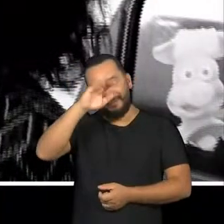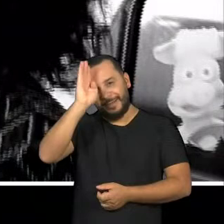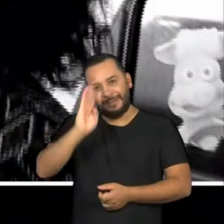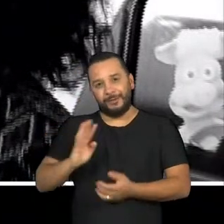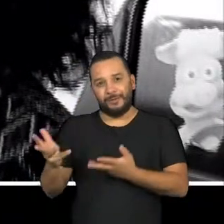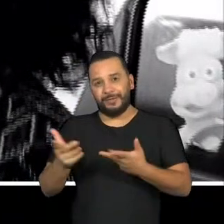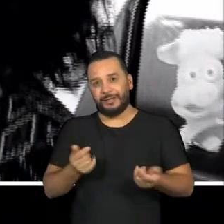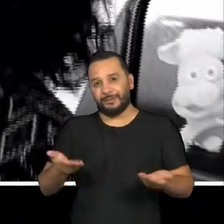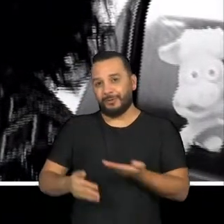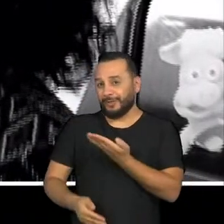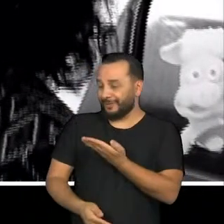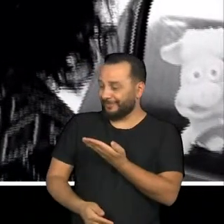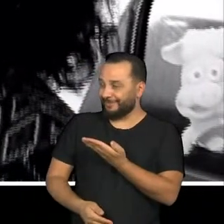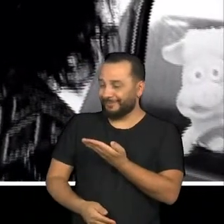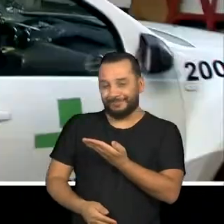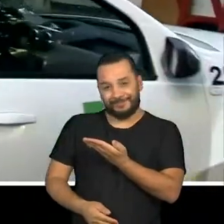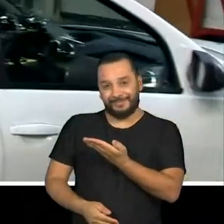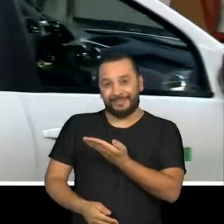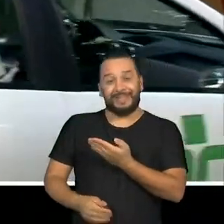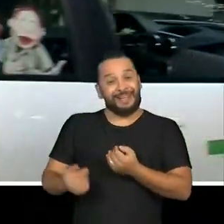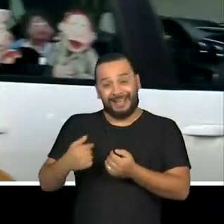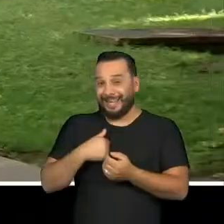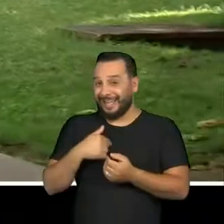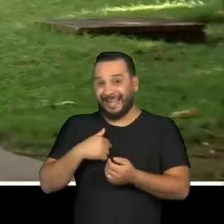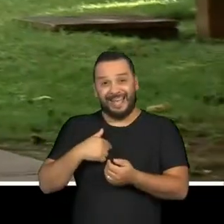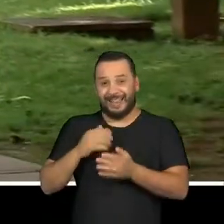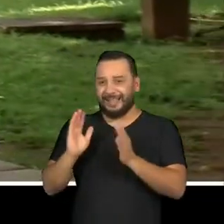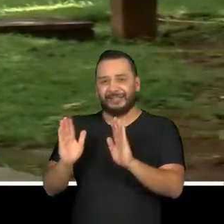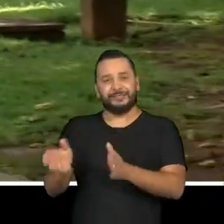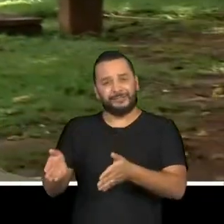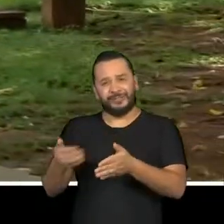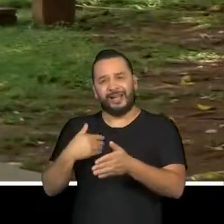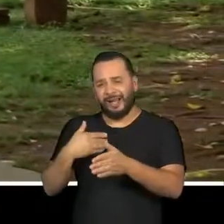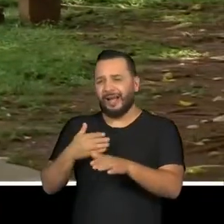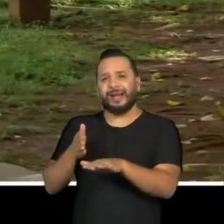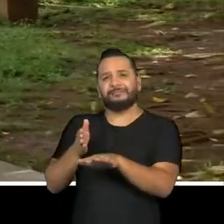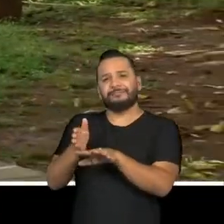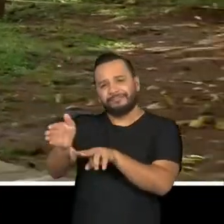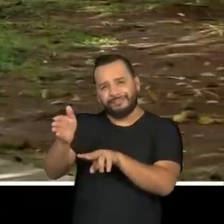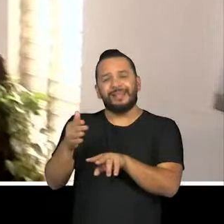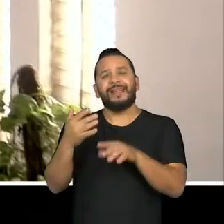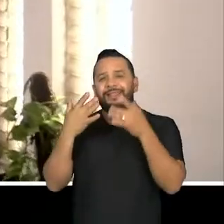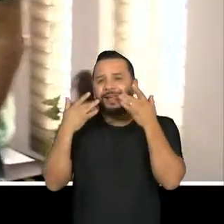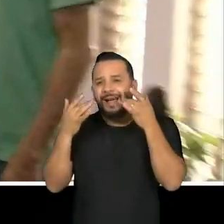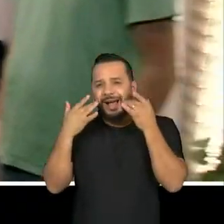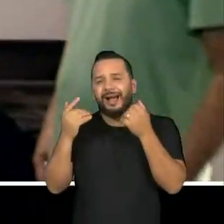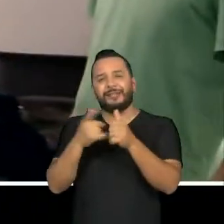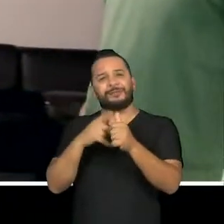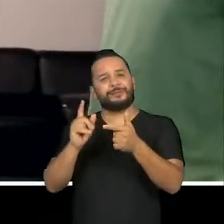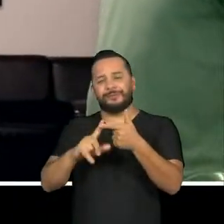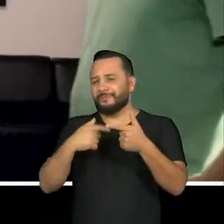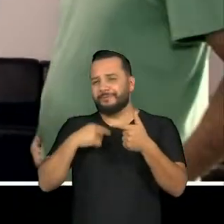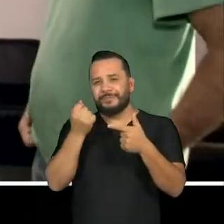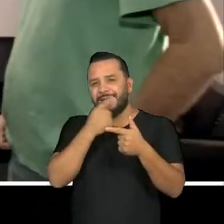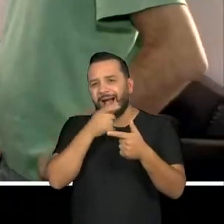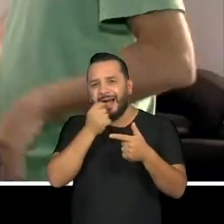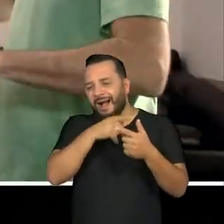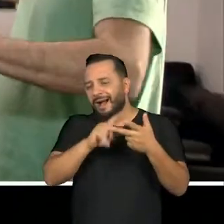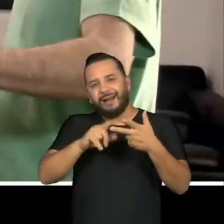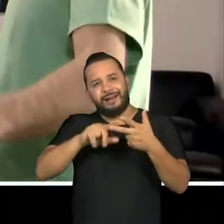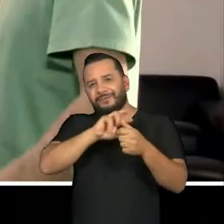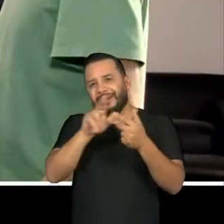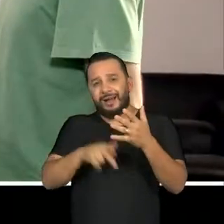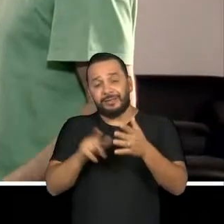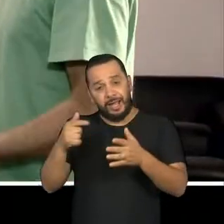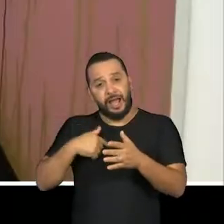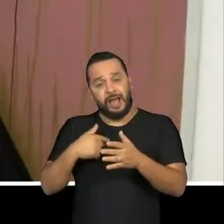Denise Fraga, uma atriz que transita com igual versatilidade, tanto no drama como na comédia. Ela é também produtora de